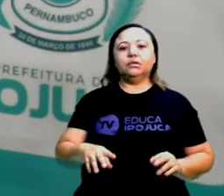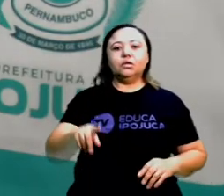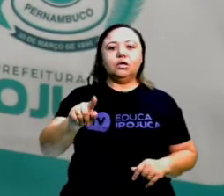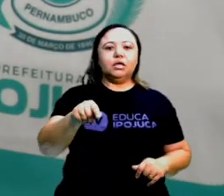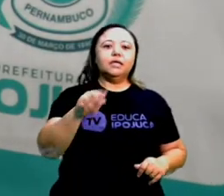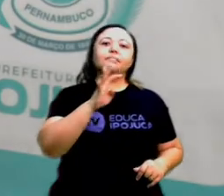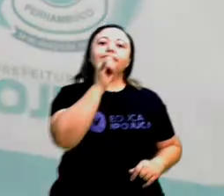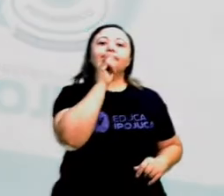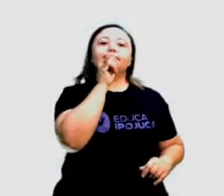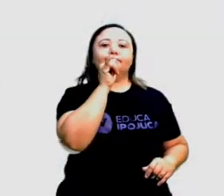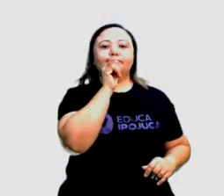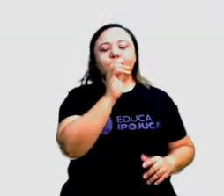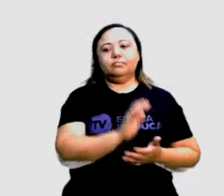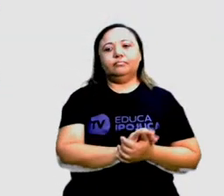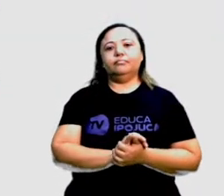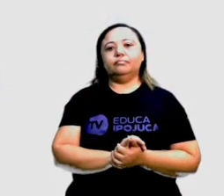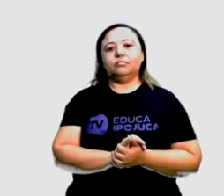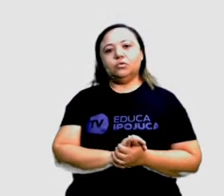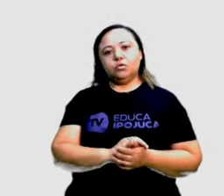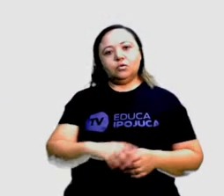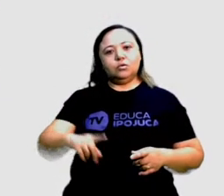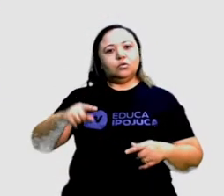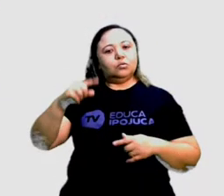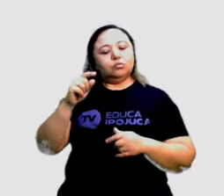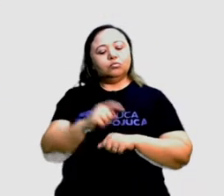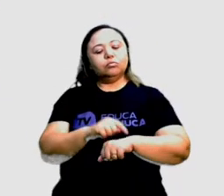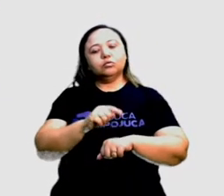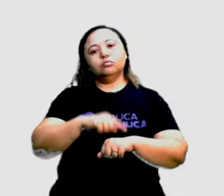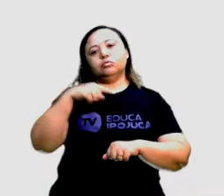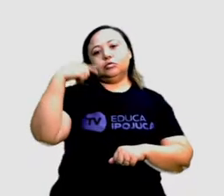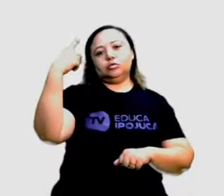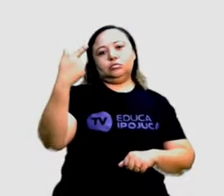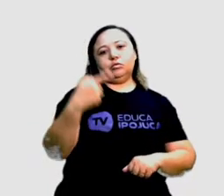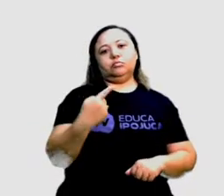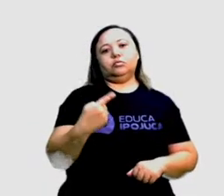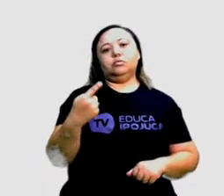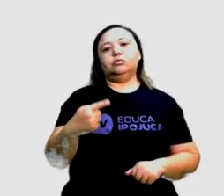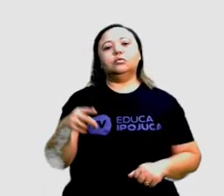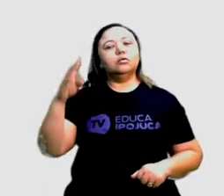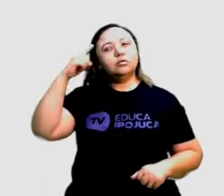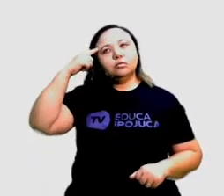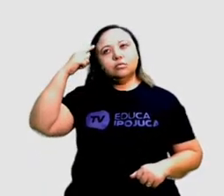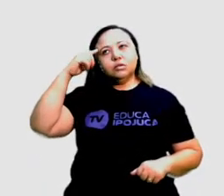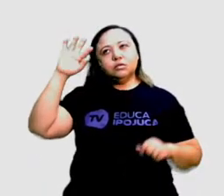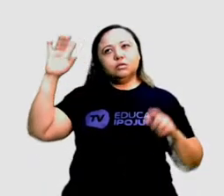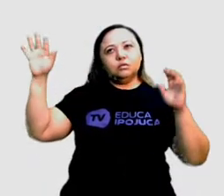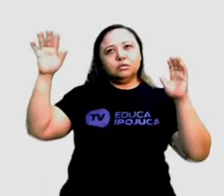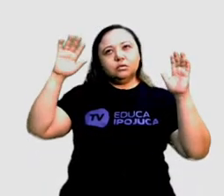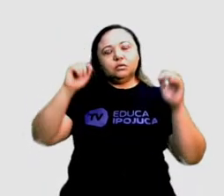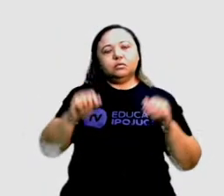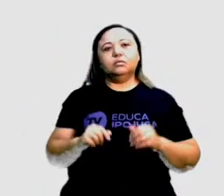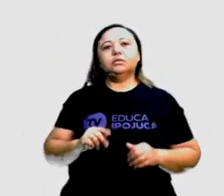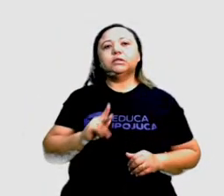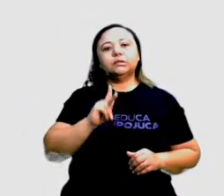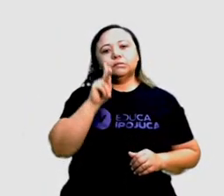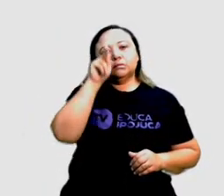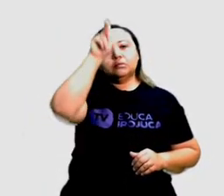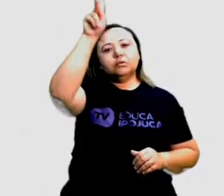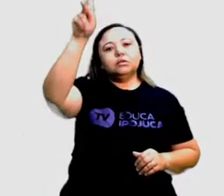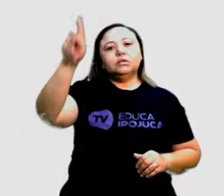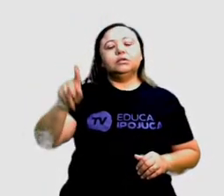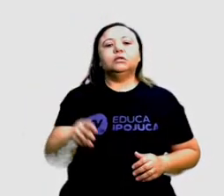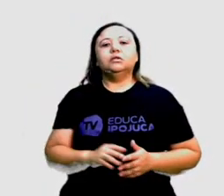um narrador onisciente. Um segundo depois, muito suave ainda, o pensamento ficou levemente mais intenso, quase